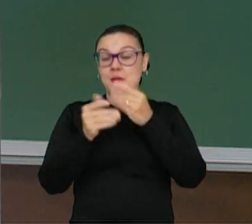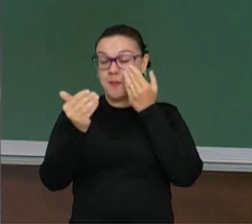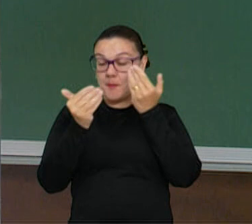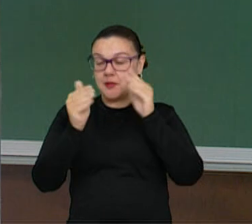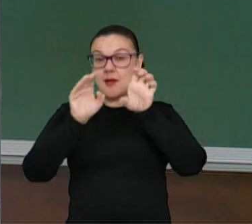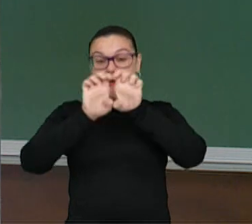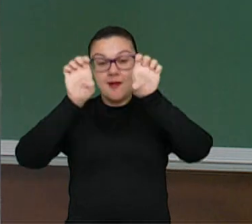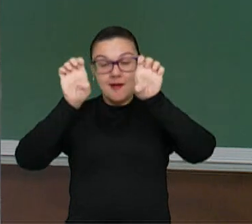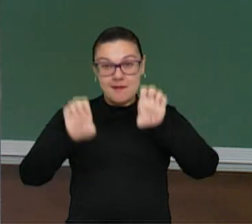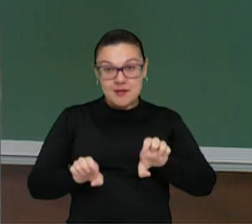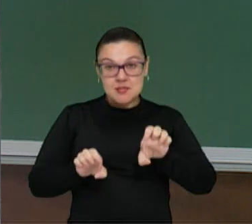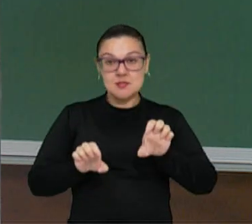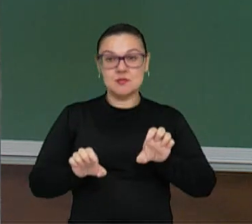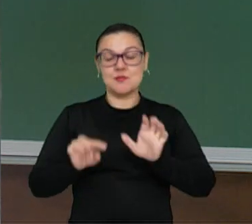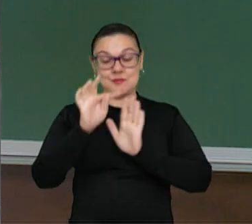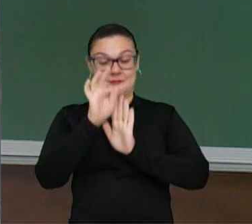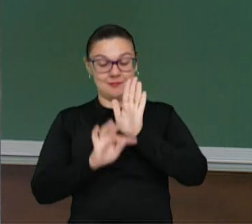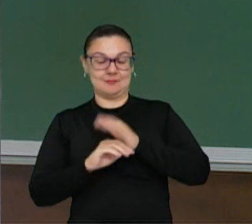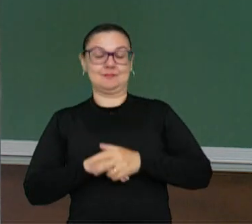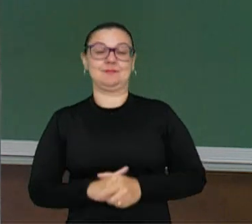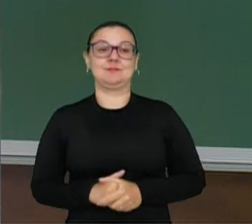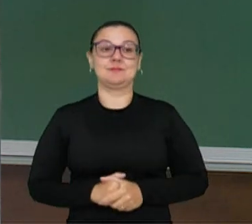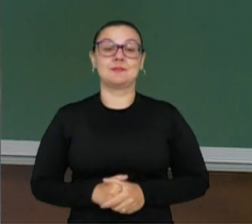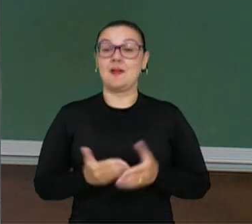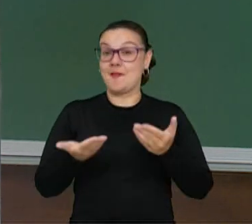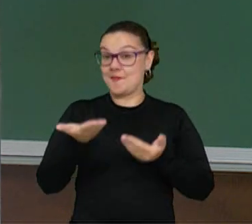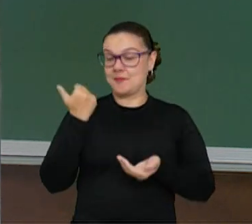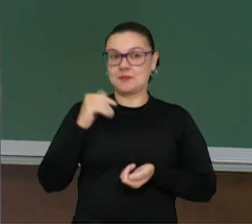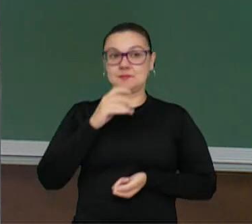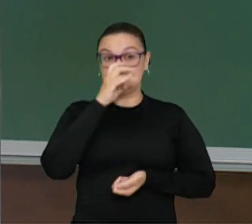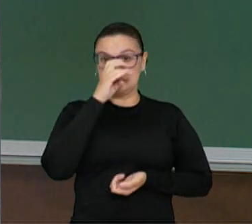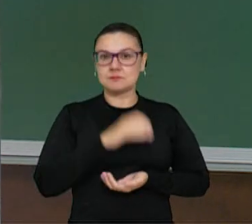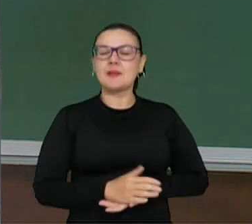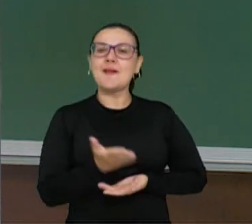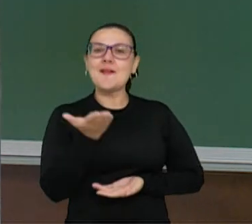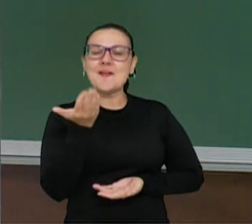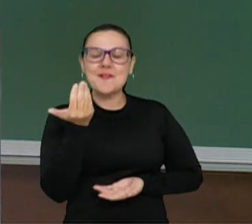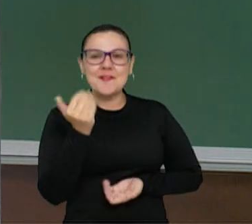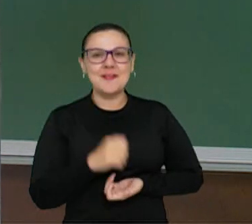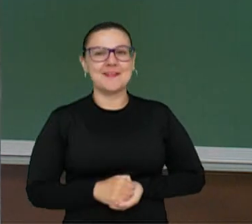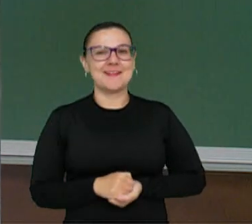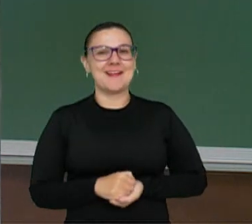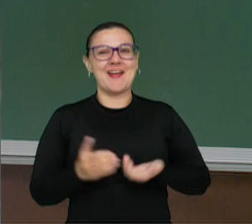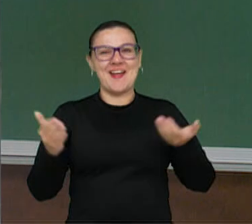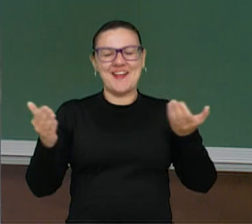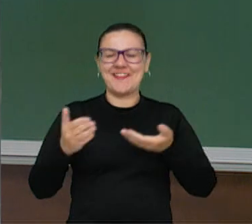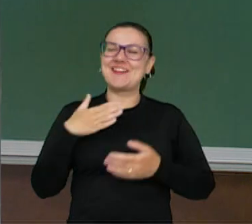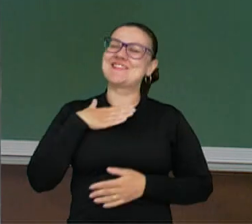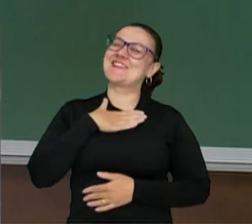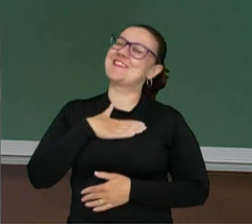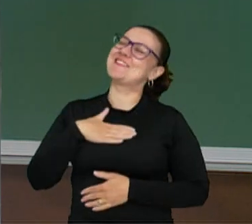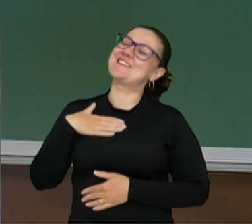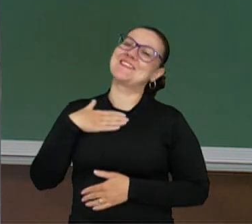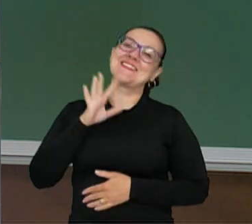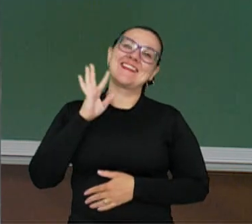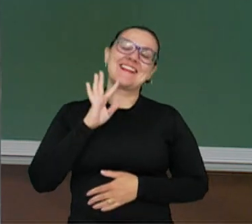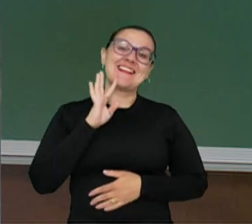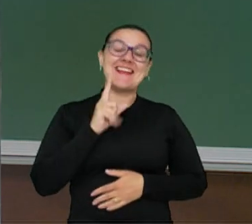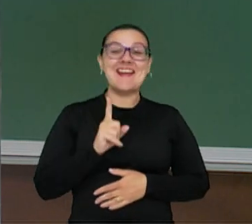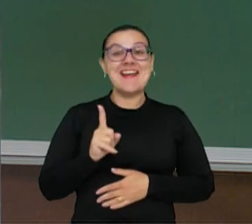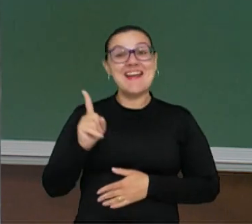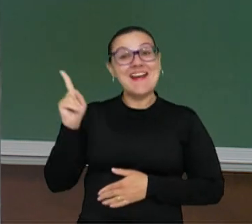a estrutura do gênero textual, tá bom? Vamos lá? Vem comigo então que hoje é gostoso, né? Olha só